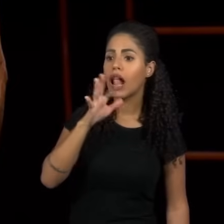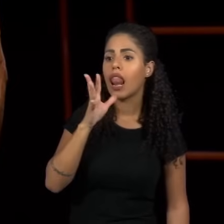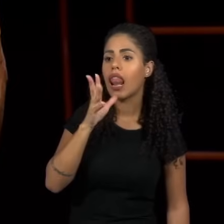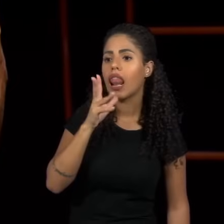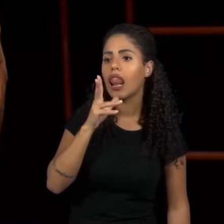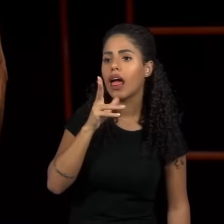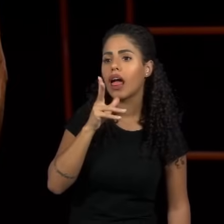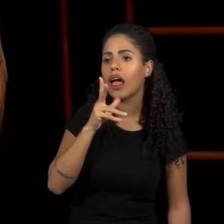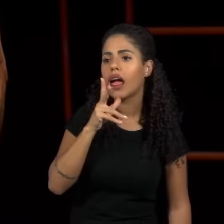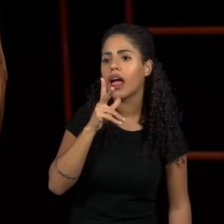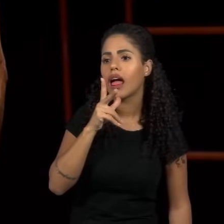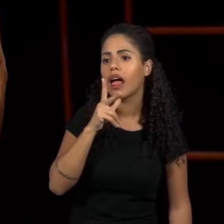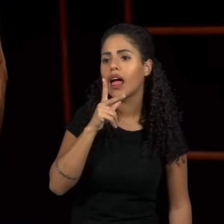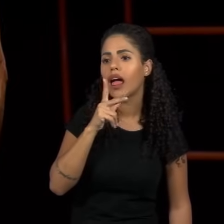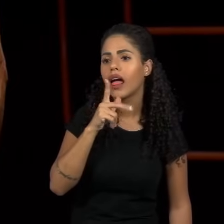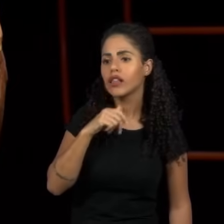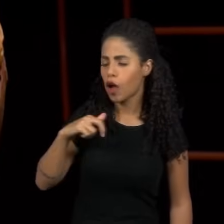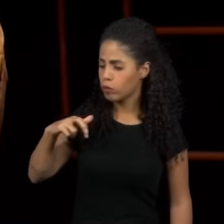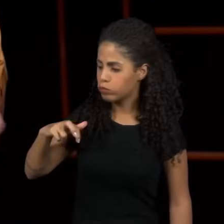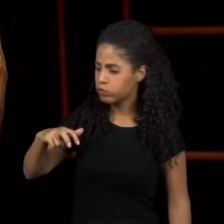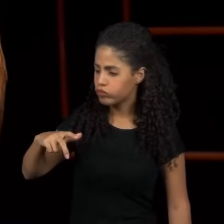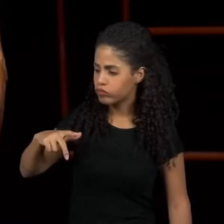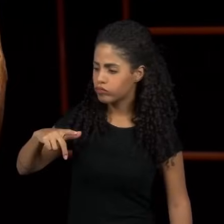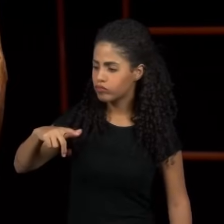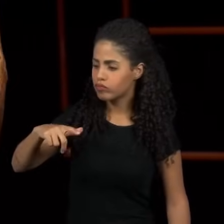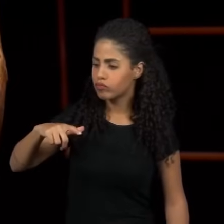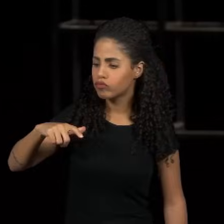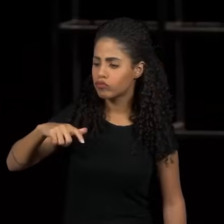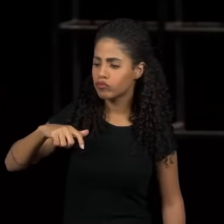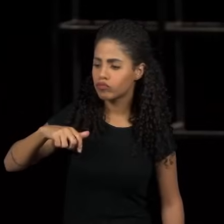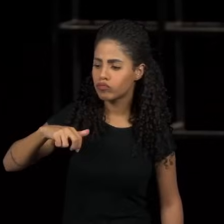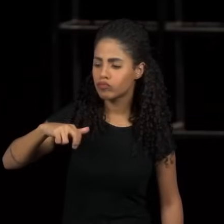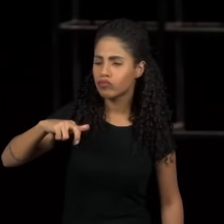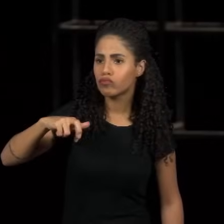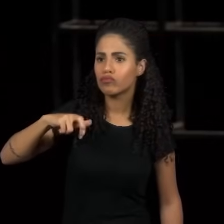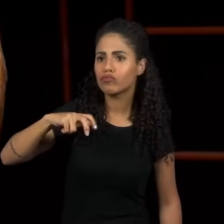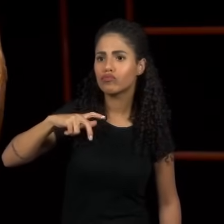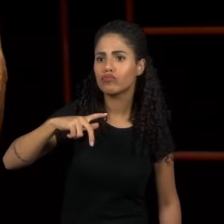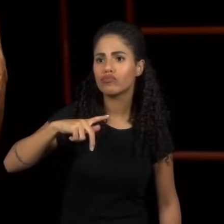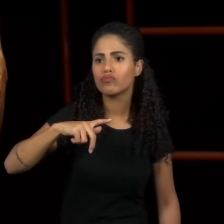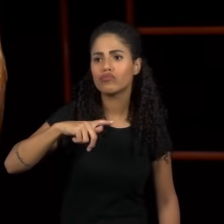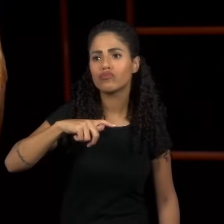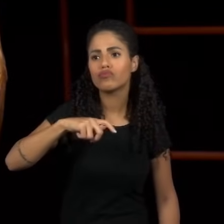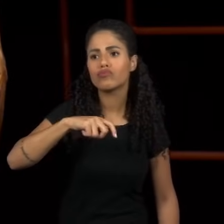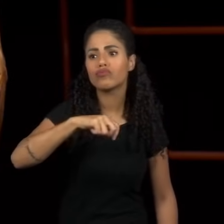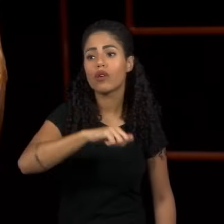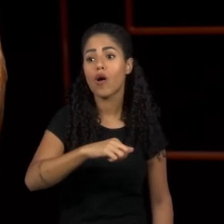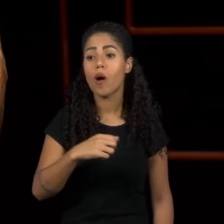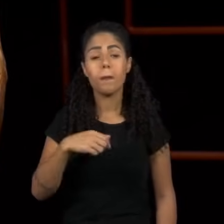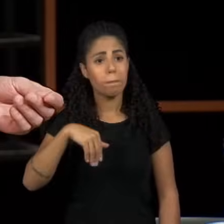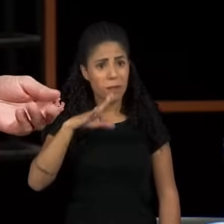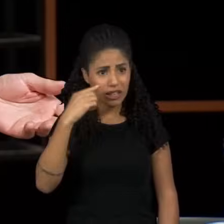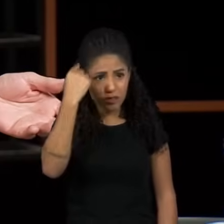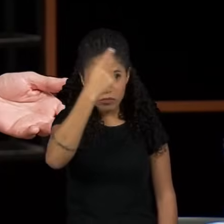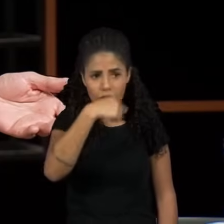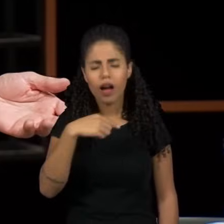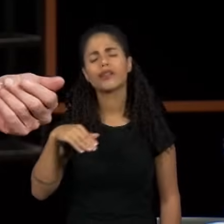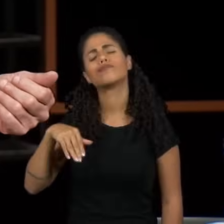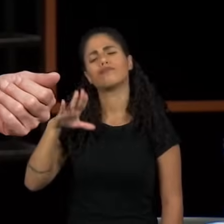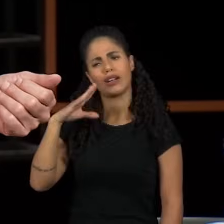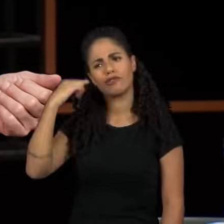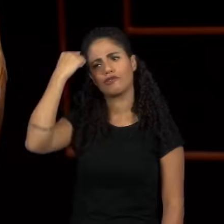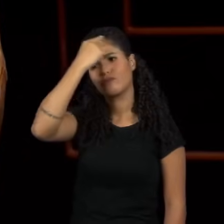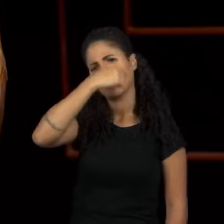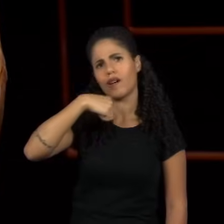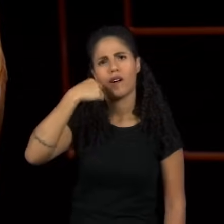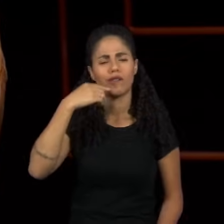lentíssima. Realmente, coisa. Né? É. Uma hora. Mais de uma hora dava. E um grande era elenco. Era uma das né? cenas, um